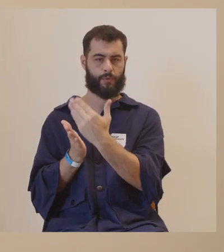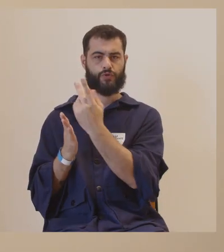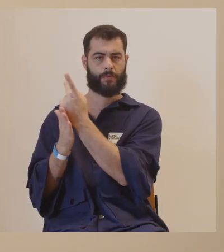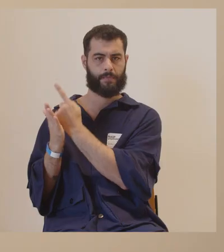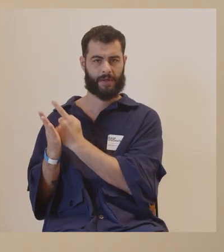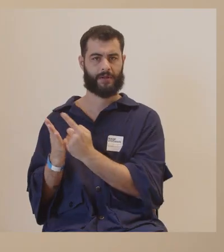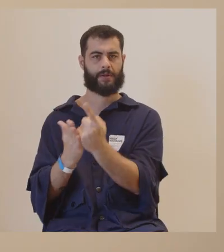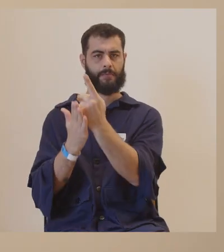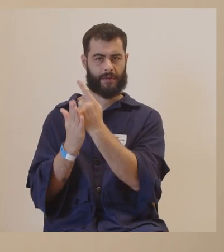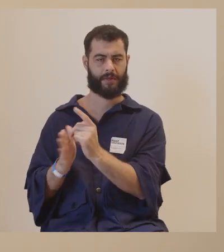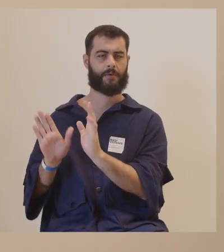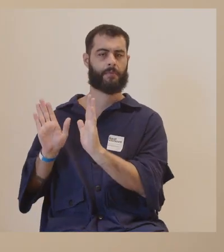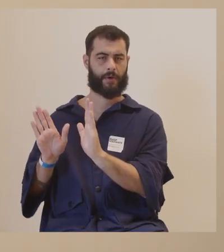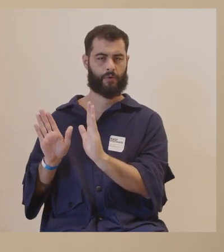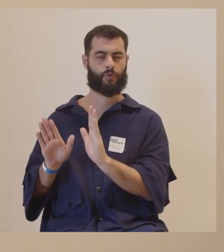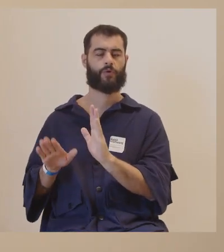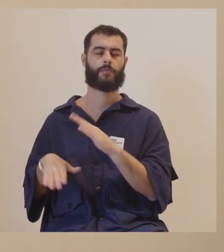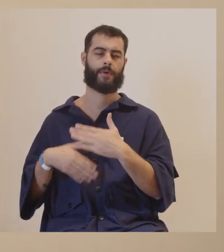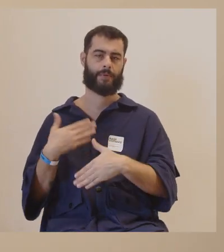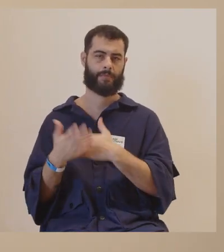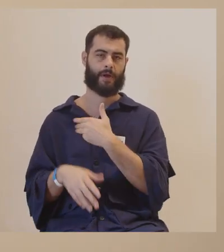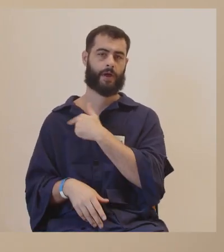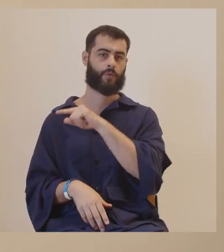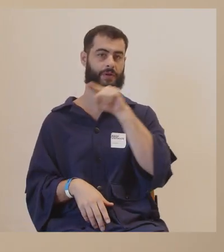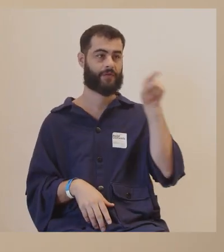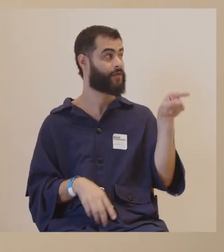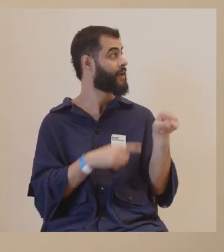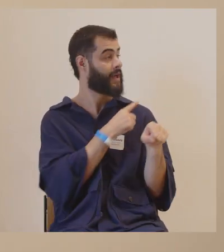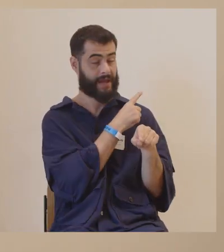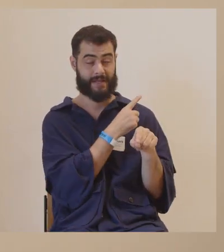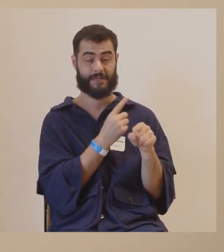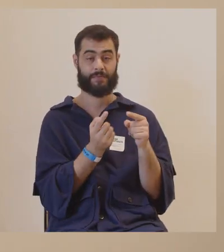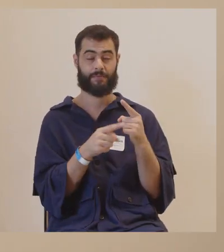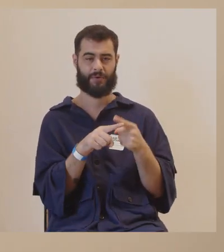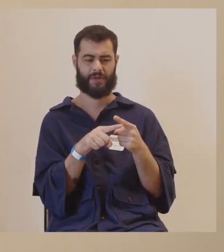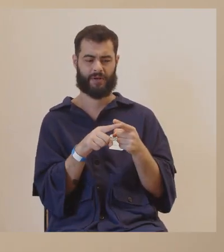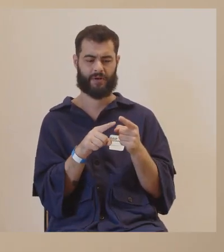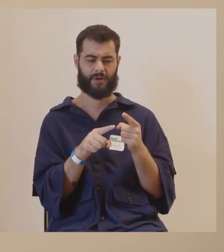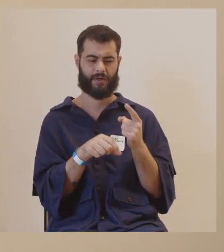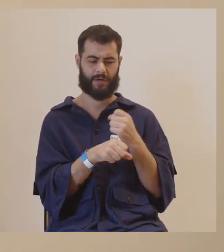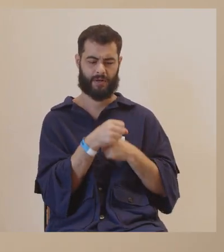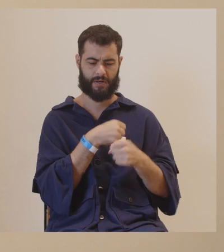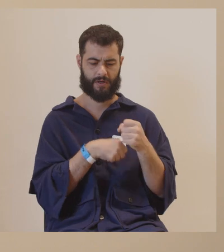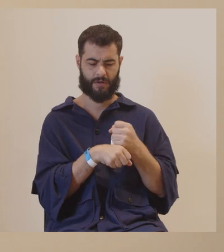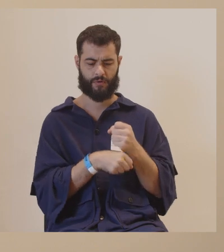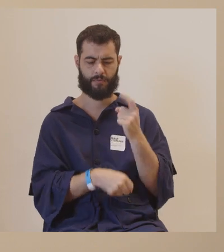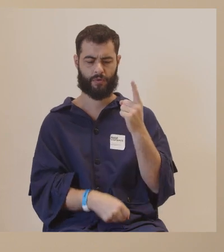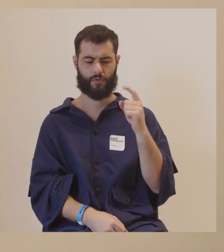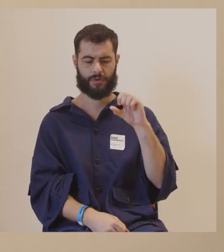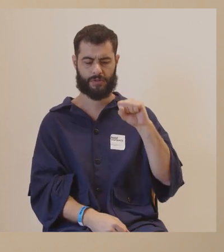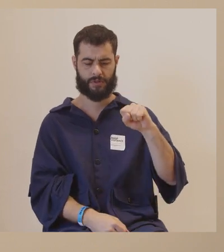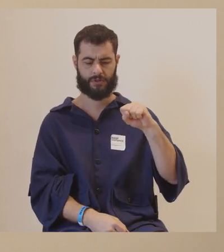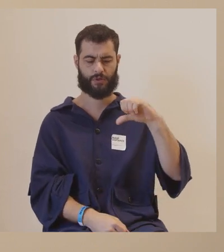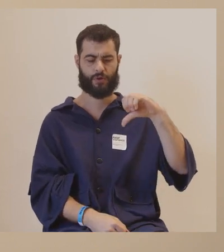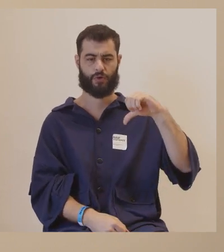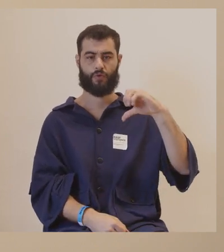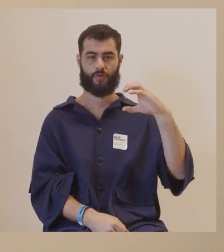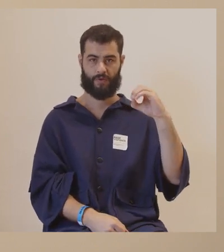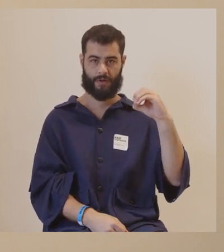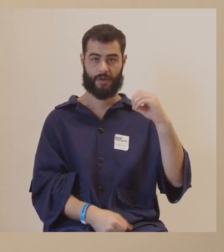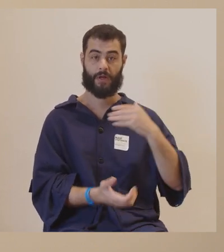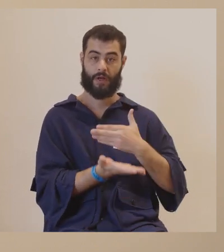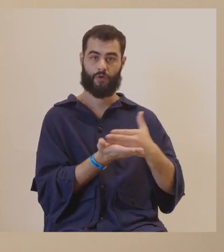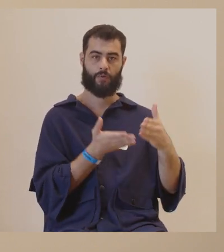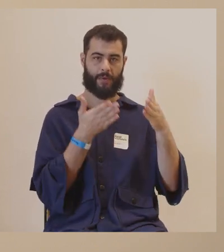pinturas, quando ele chega aqui, né? Porque ele, em 1890, mais tarde, quando ele vai se dedicar à Canoa sobre o Ept e a Barca Rosa, ele